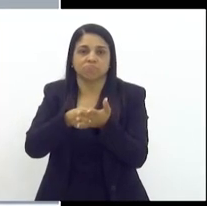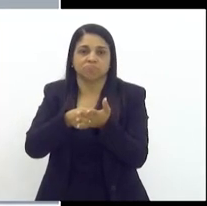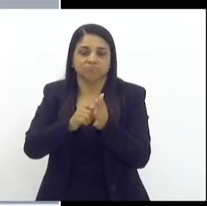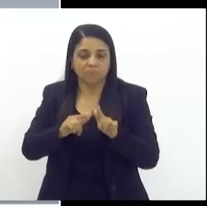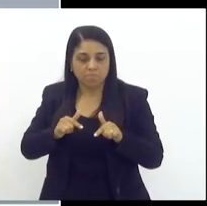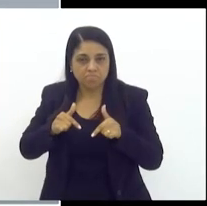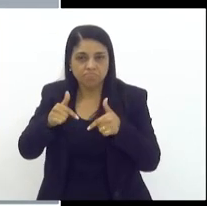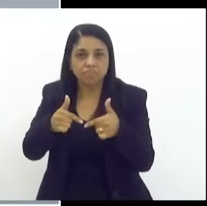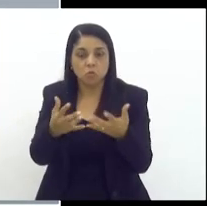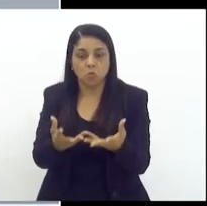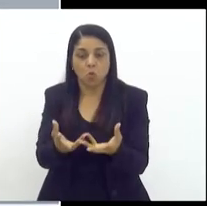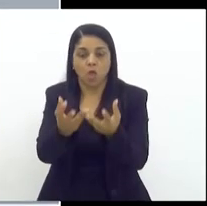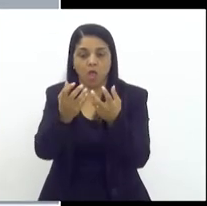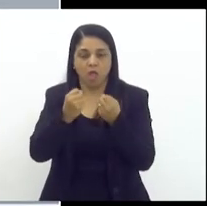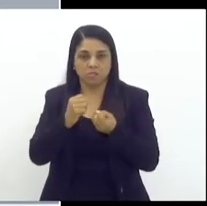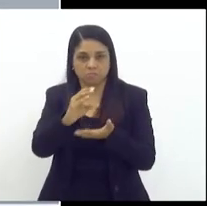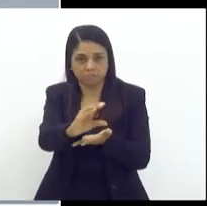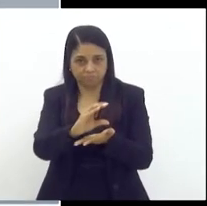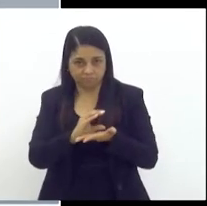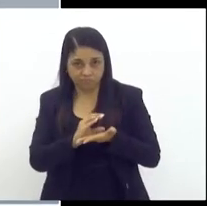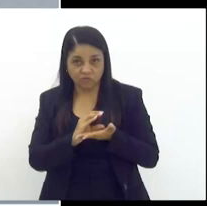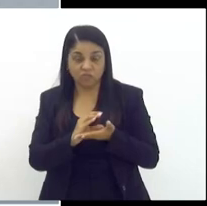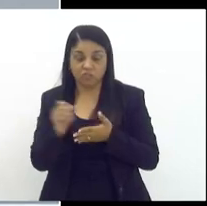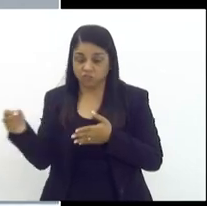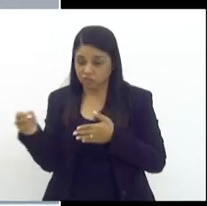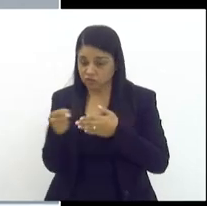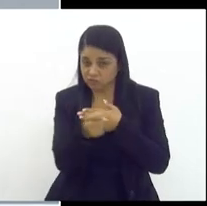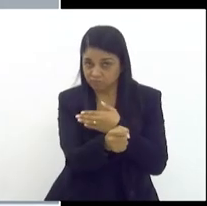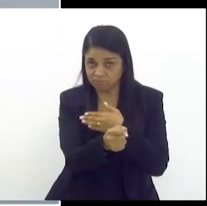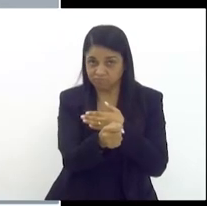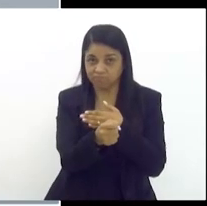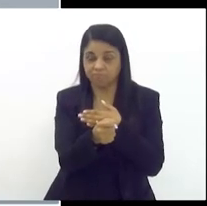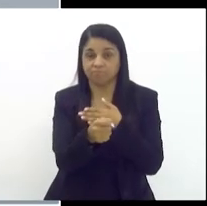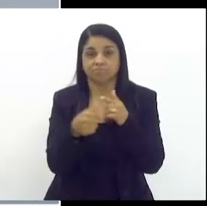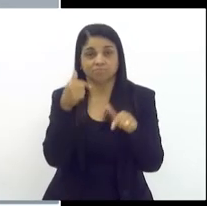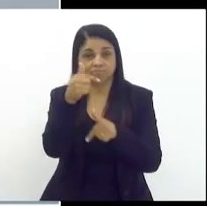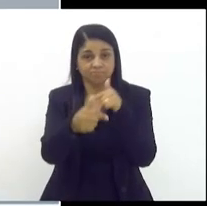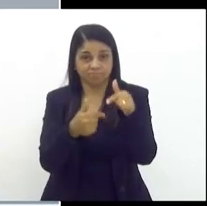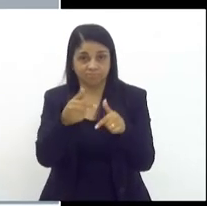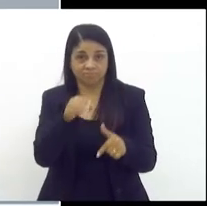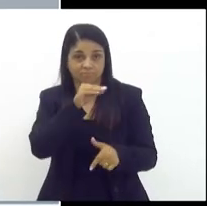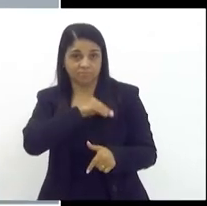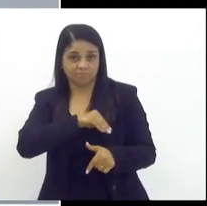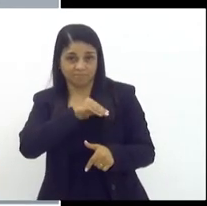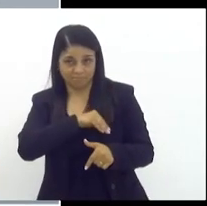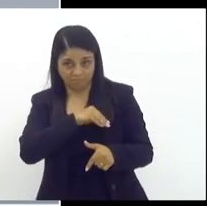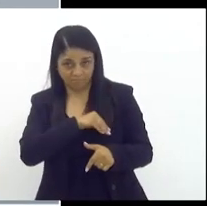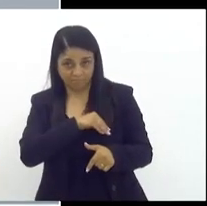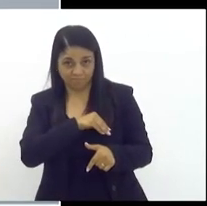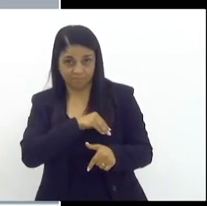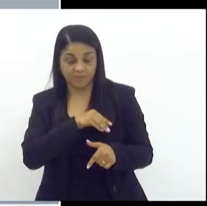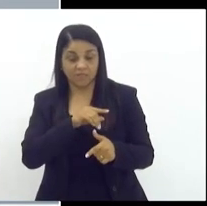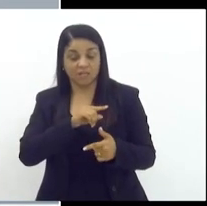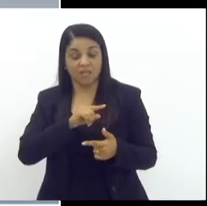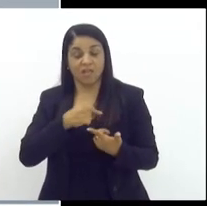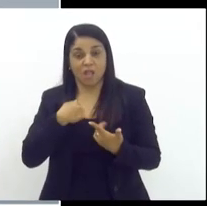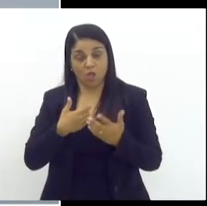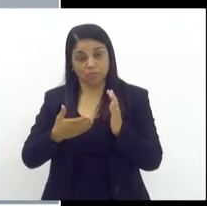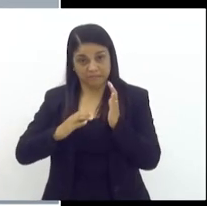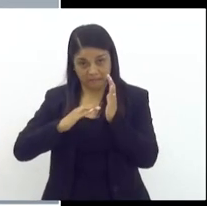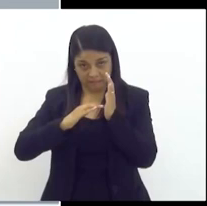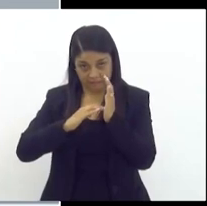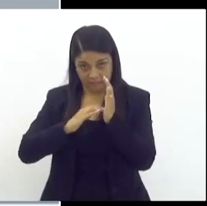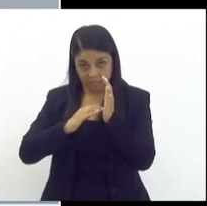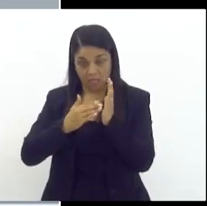do benefício geração de emprego e renda eu queria proporcionar do vírgula vírgula e